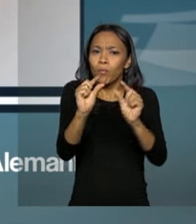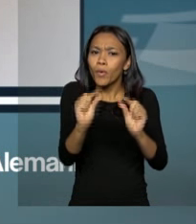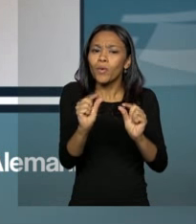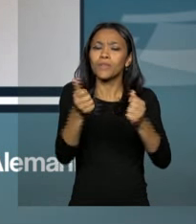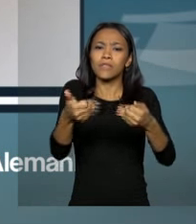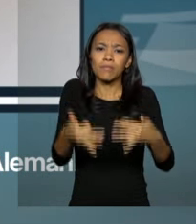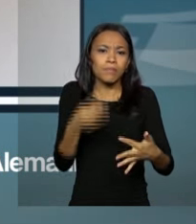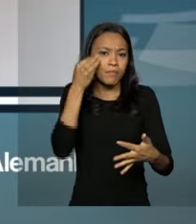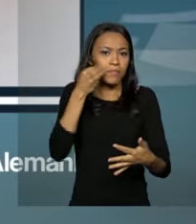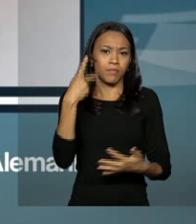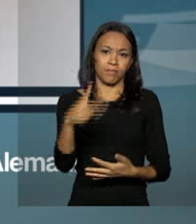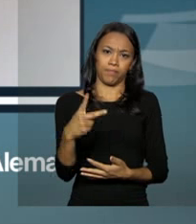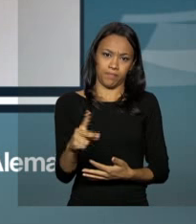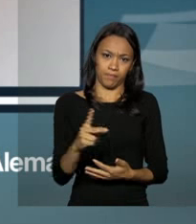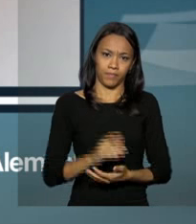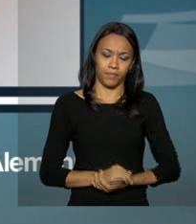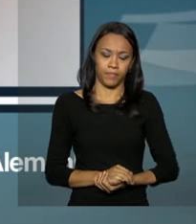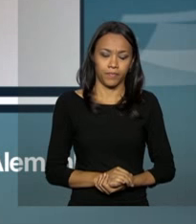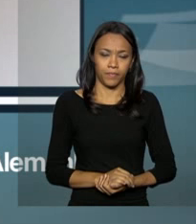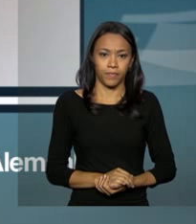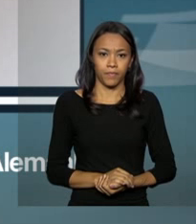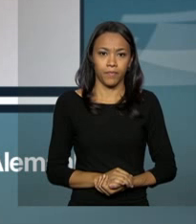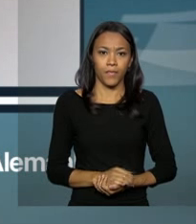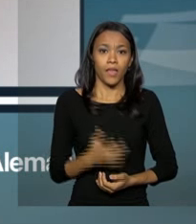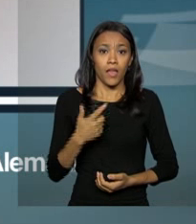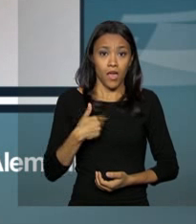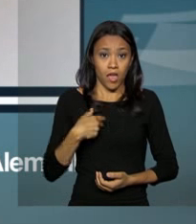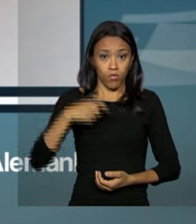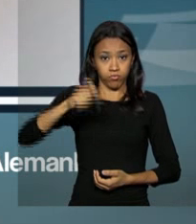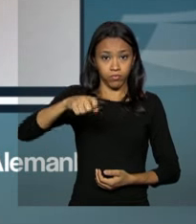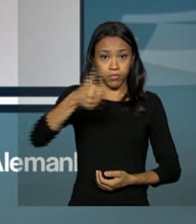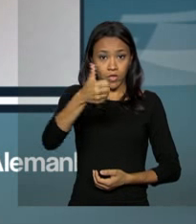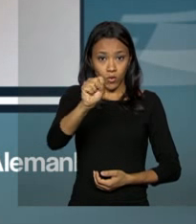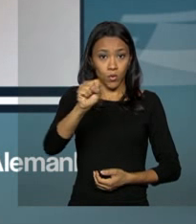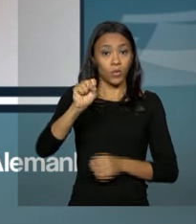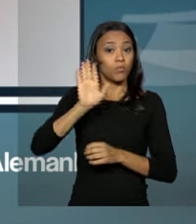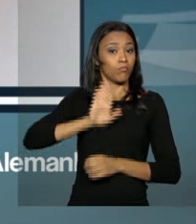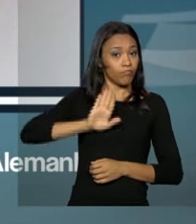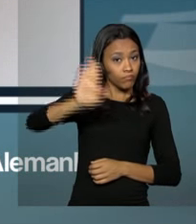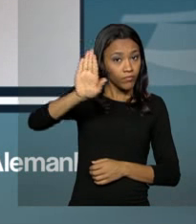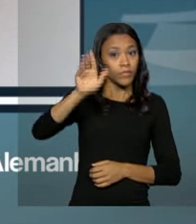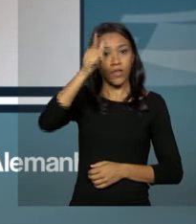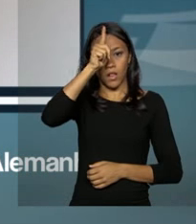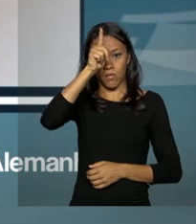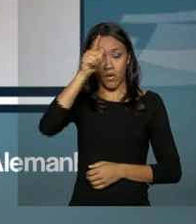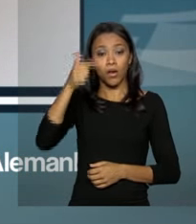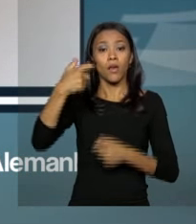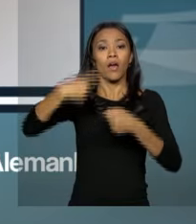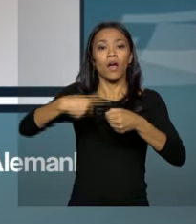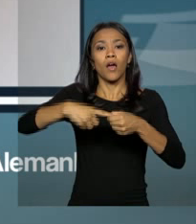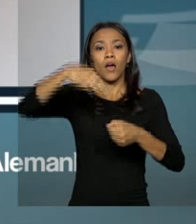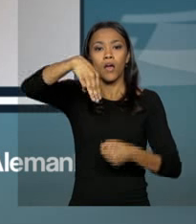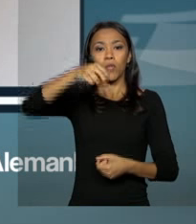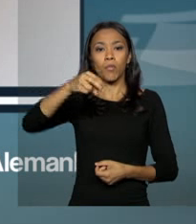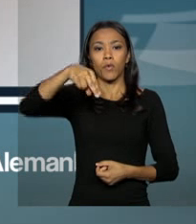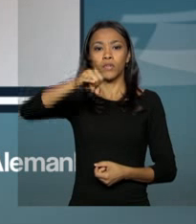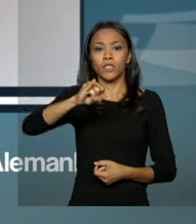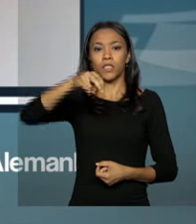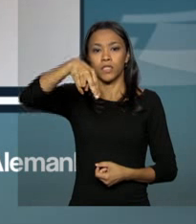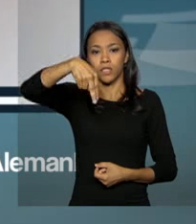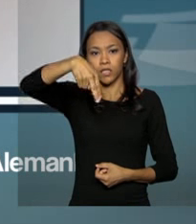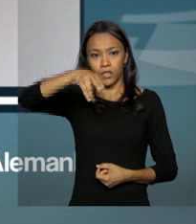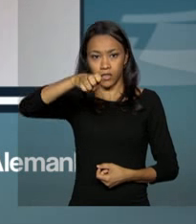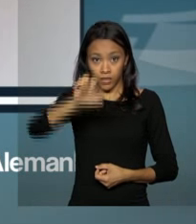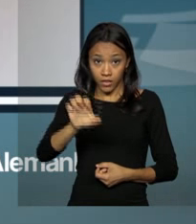experiência no Ciência Sem Fronteiras. Eu fiquei 18 meses na Alemanha, em Munique, estudando na Universidade Técnica.